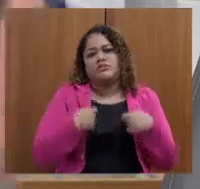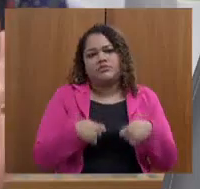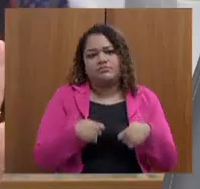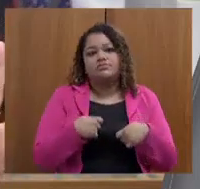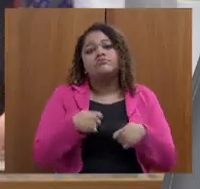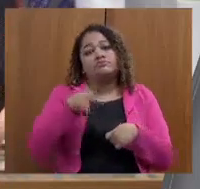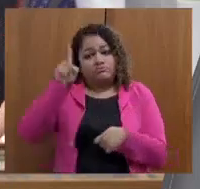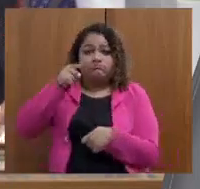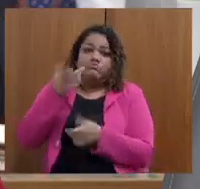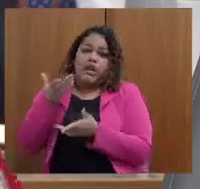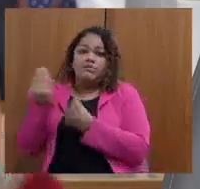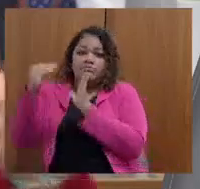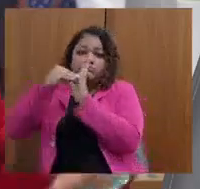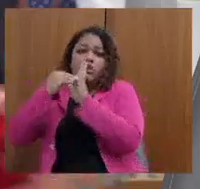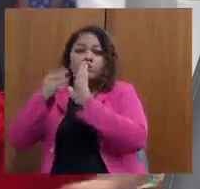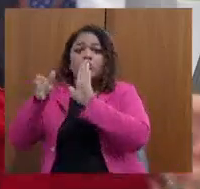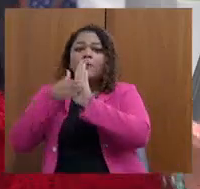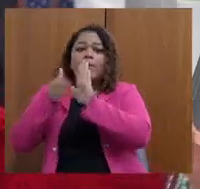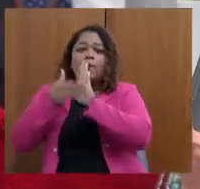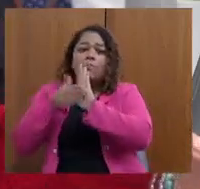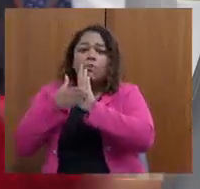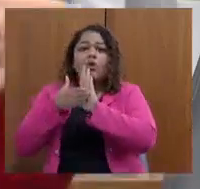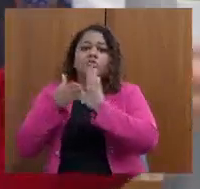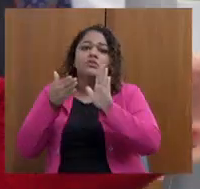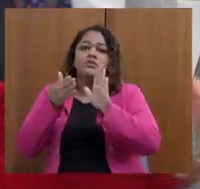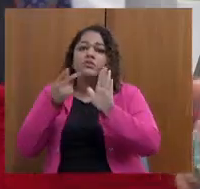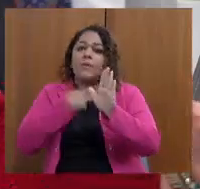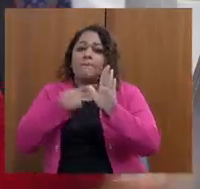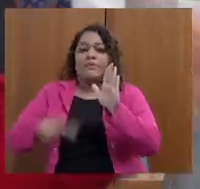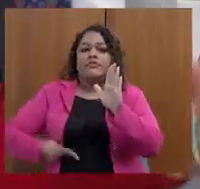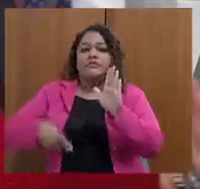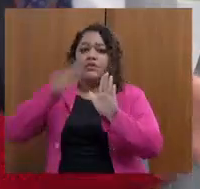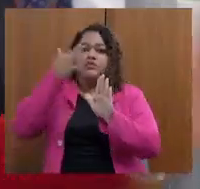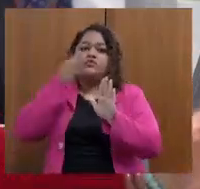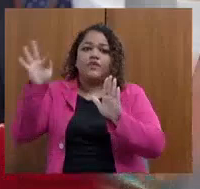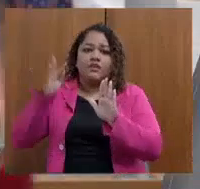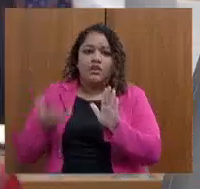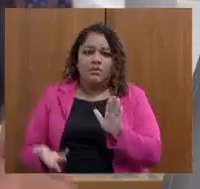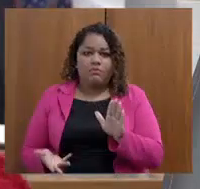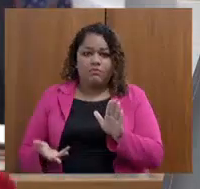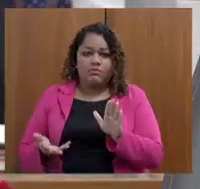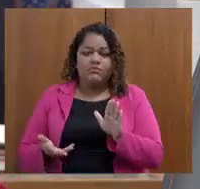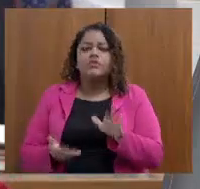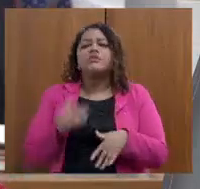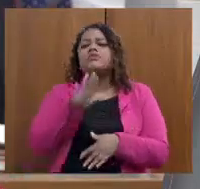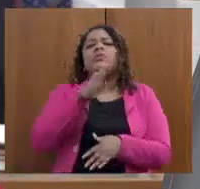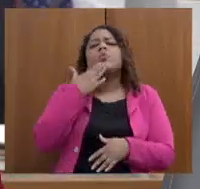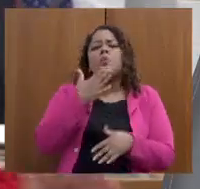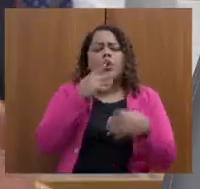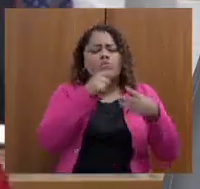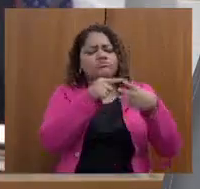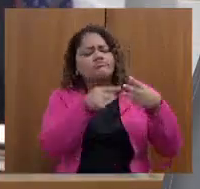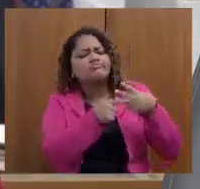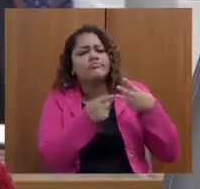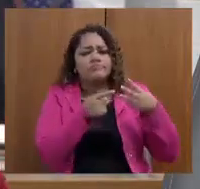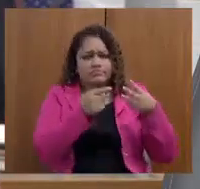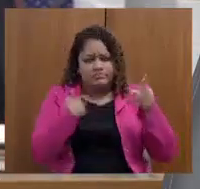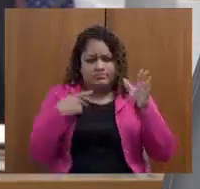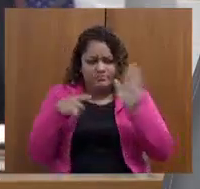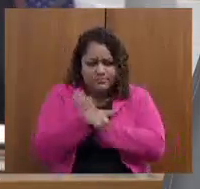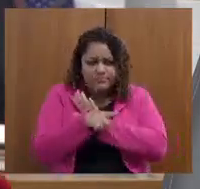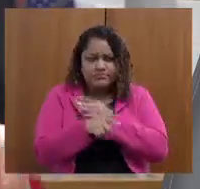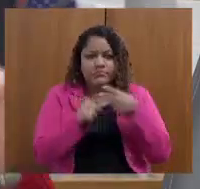Qual é o plano para nós termos esse Vale da riqueza para o povo eu vou ficar nessas três áreas você